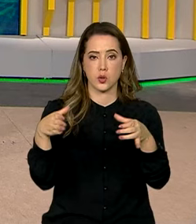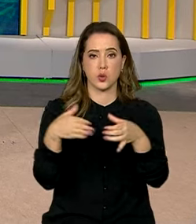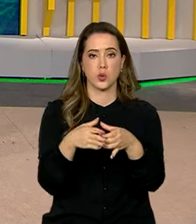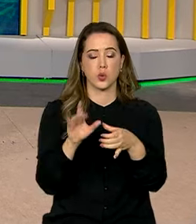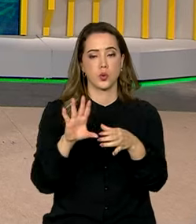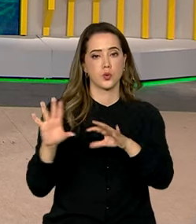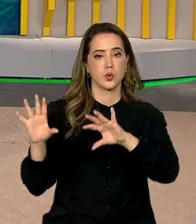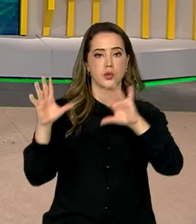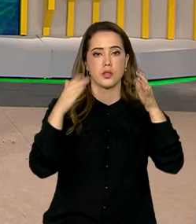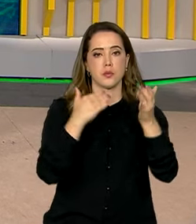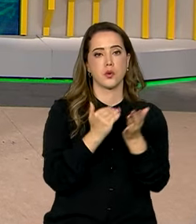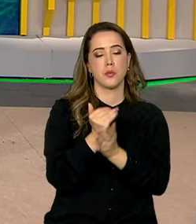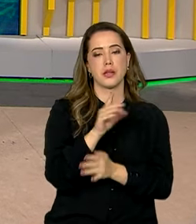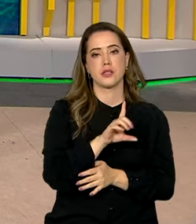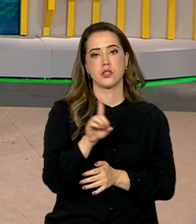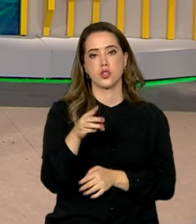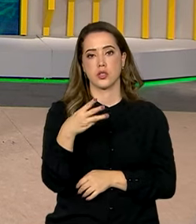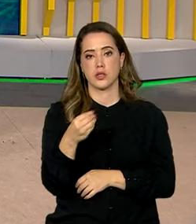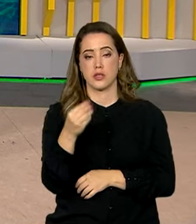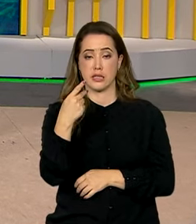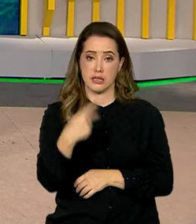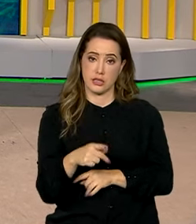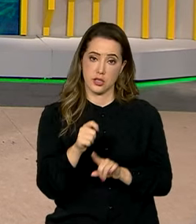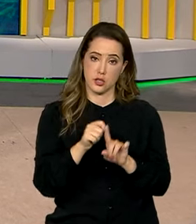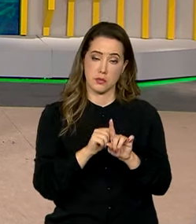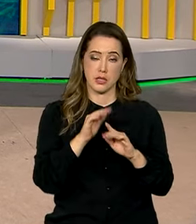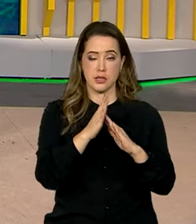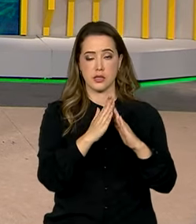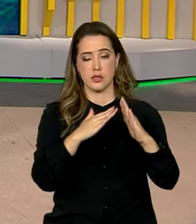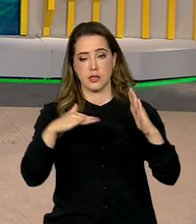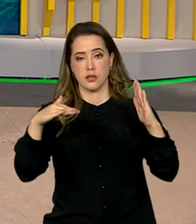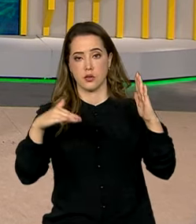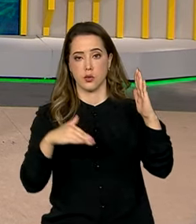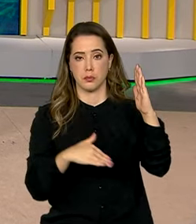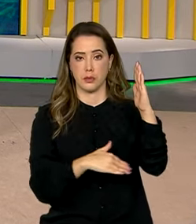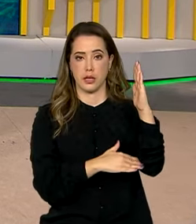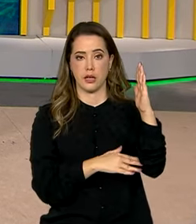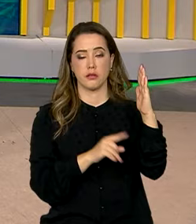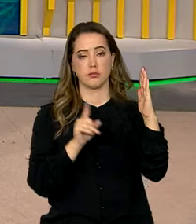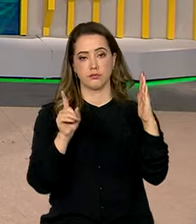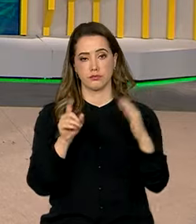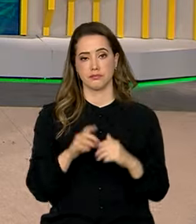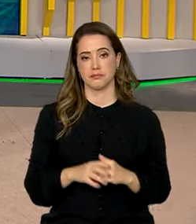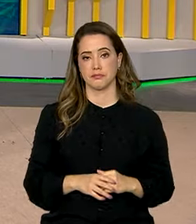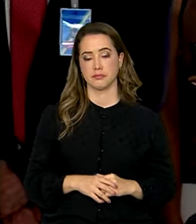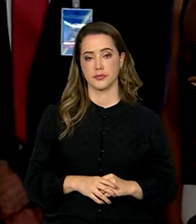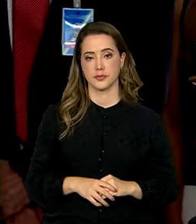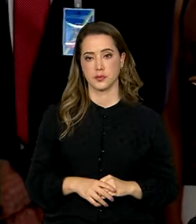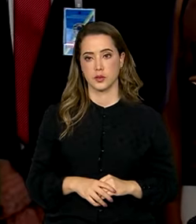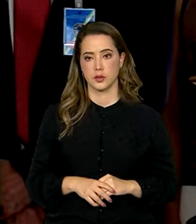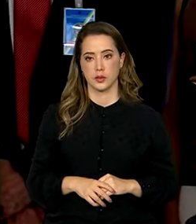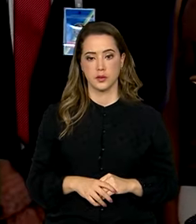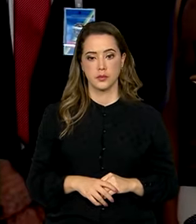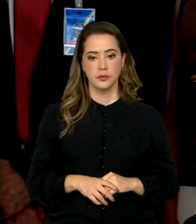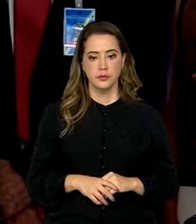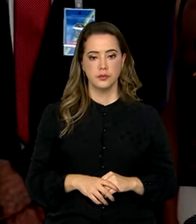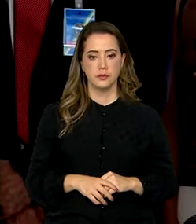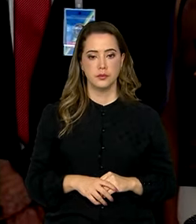que começa no próximo dia 30 deste mês em Dubai, nos Emirados Árabes Unidos. O